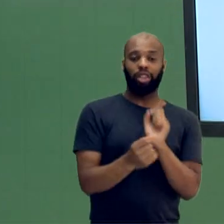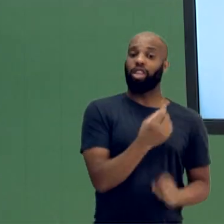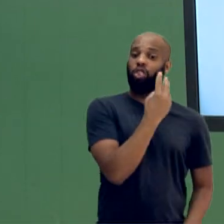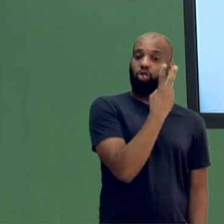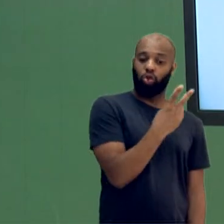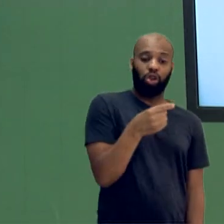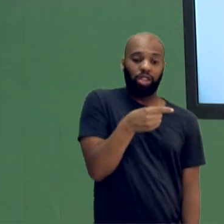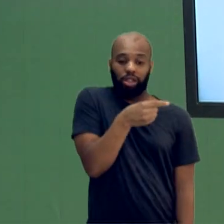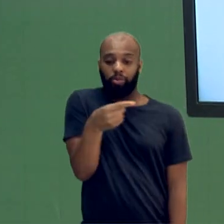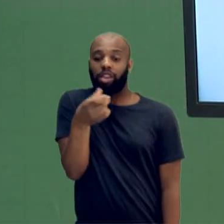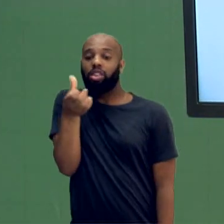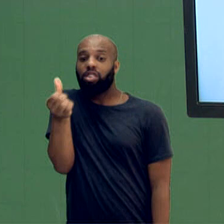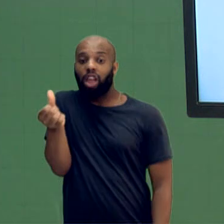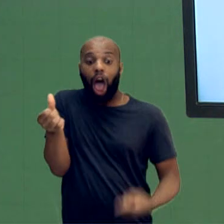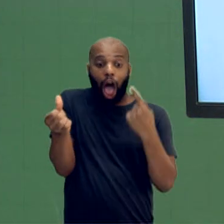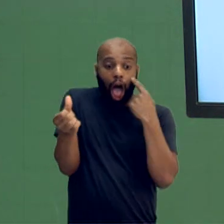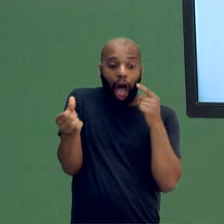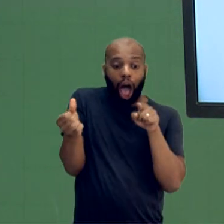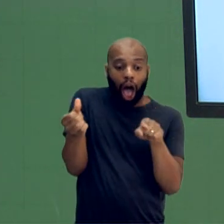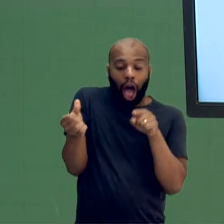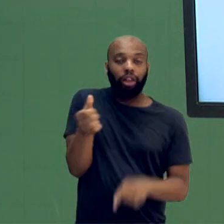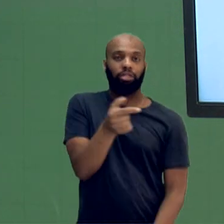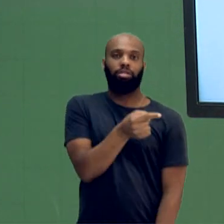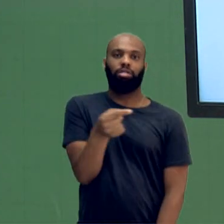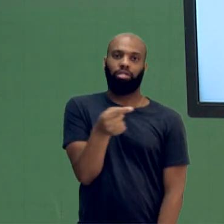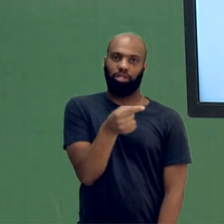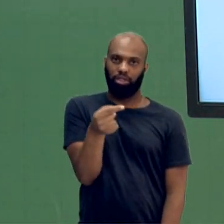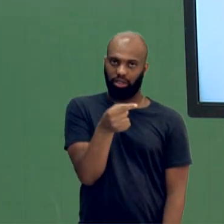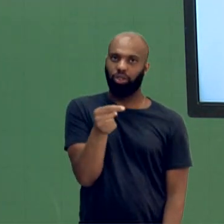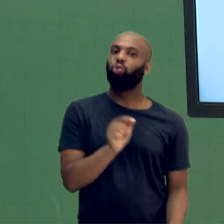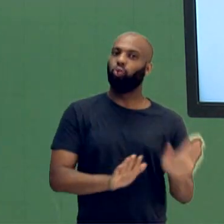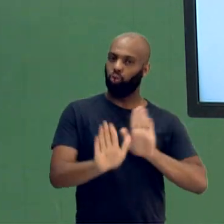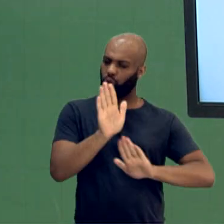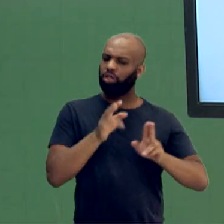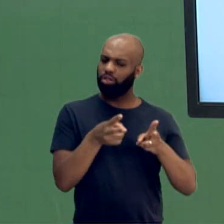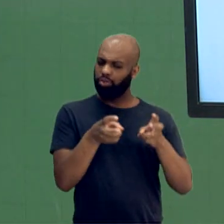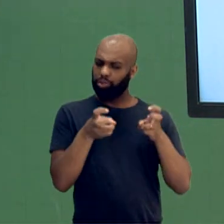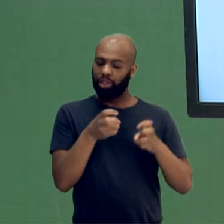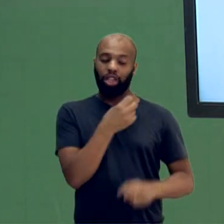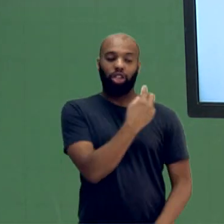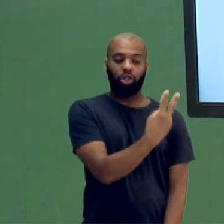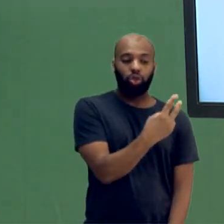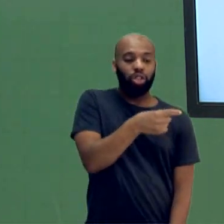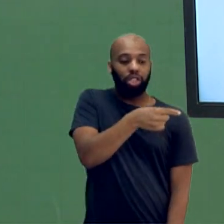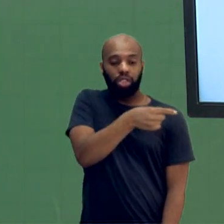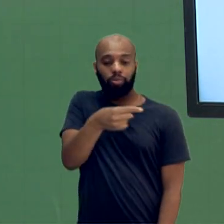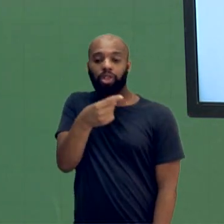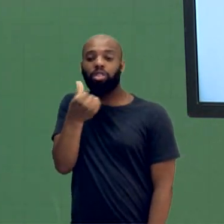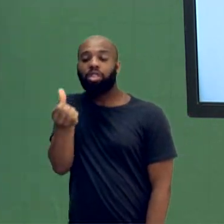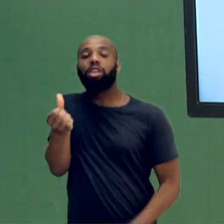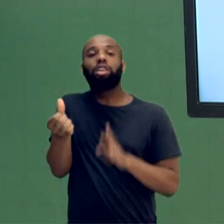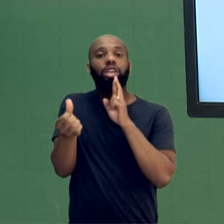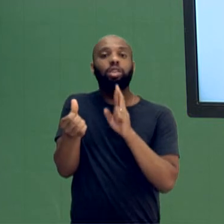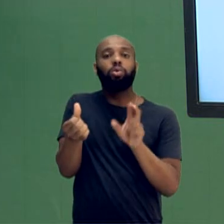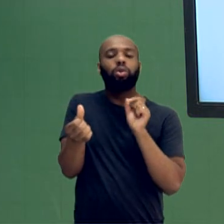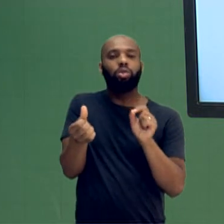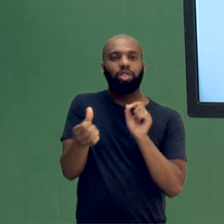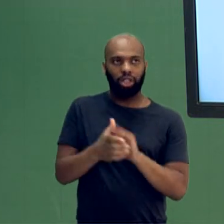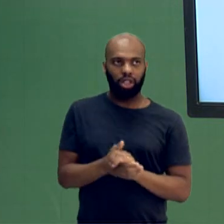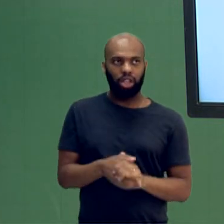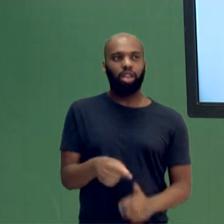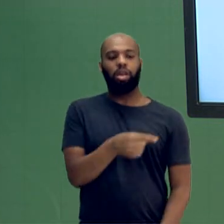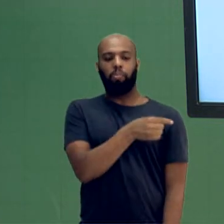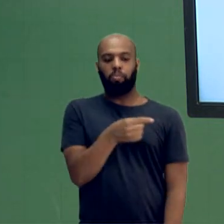ter que levar em consideração? O sinal de menos. Observe, 2 menos 6 é quanto?